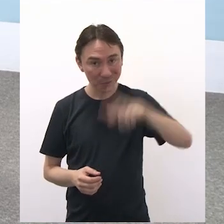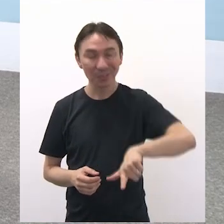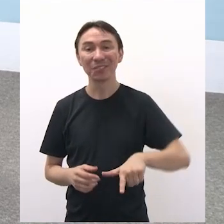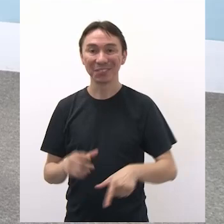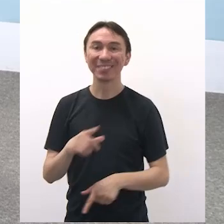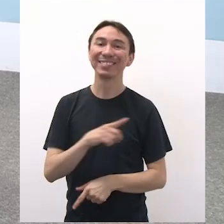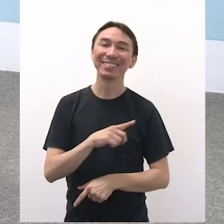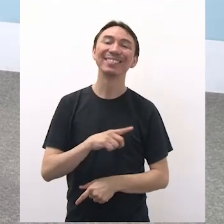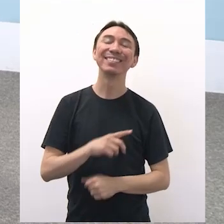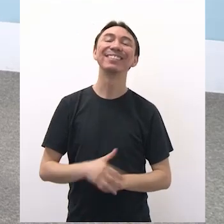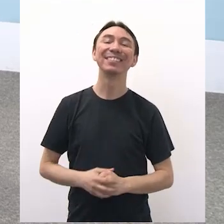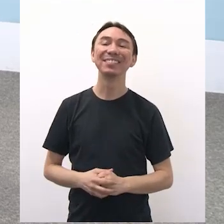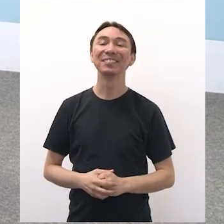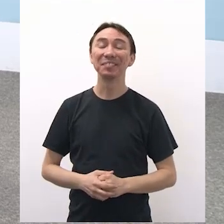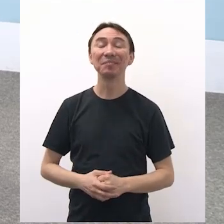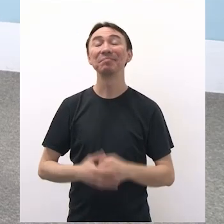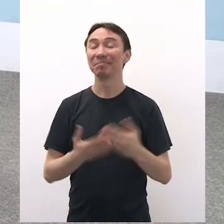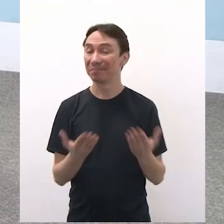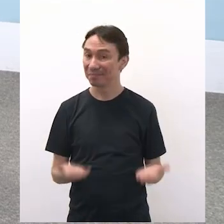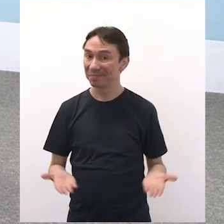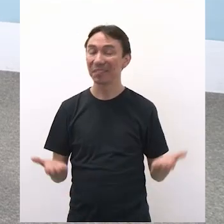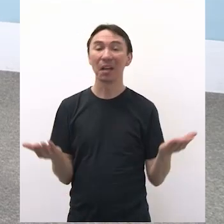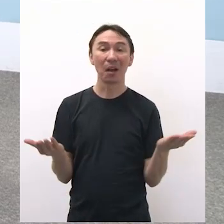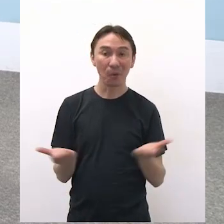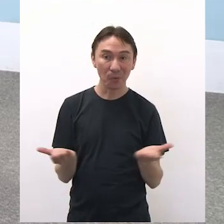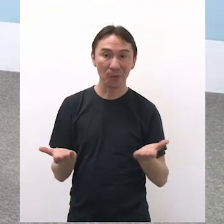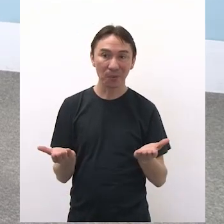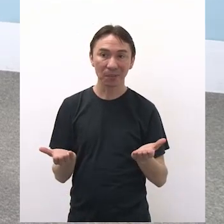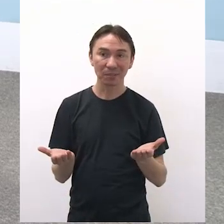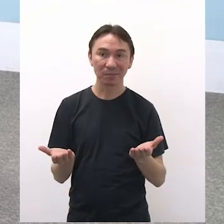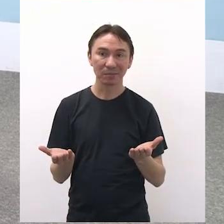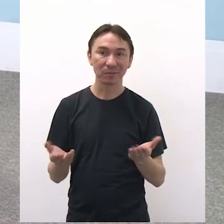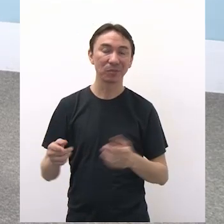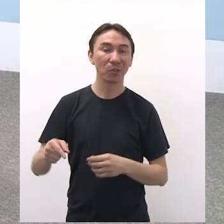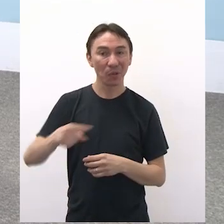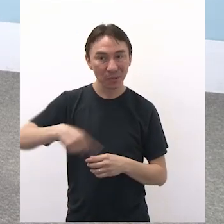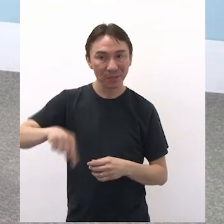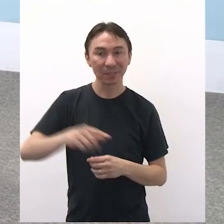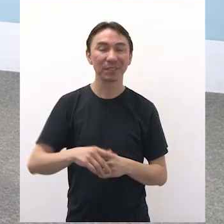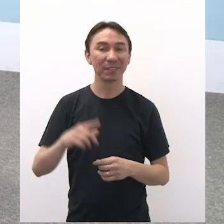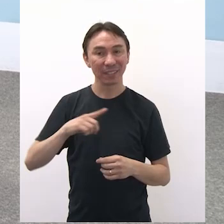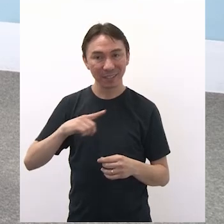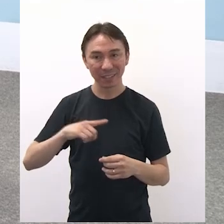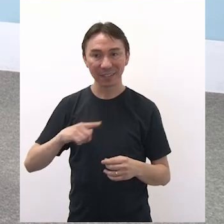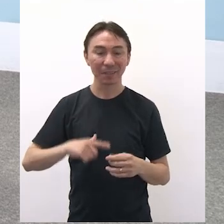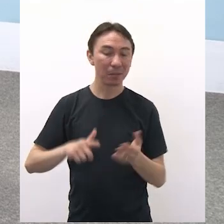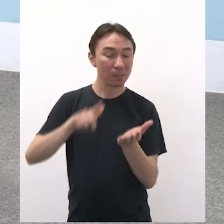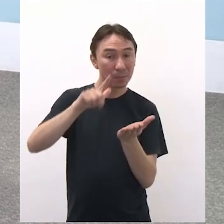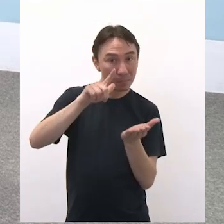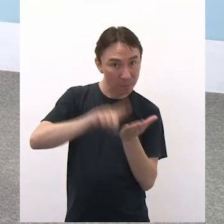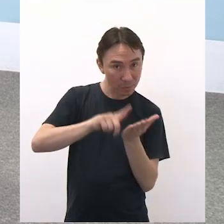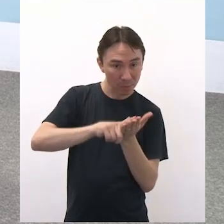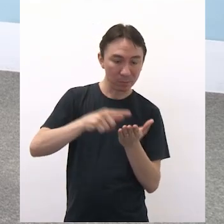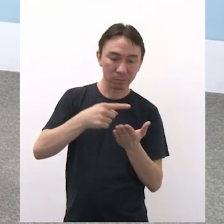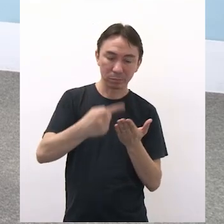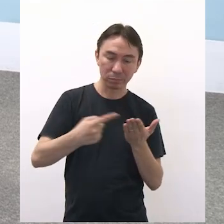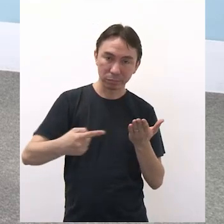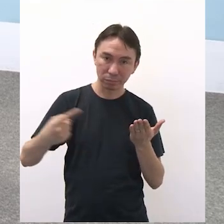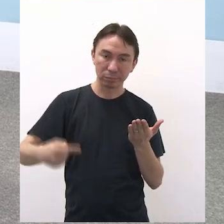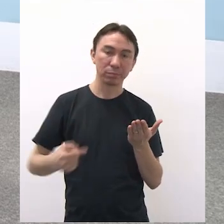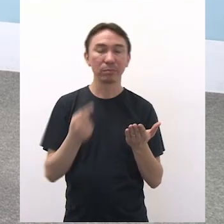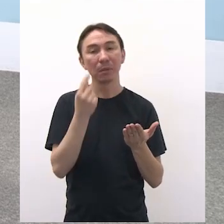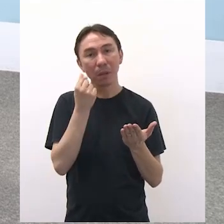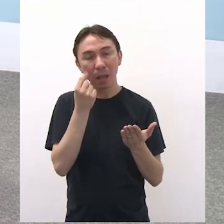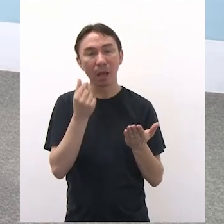uma. Então, nesse momento agora, vamos ao nosso diário de bordo, o caderno,